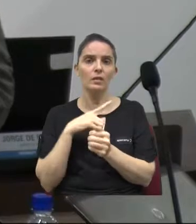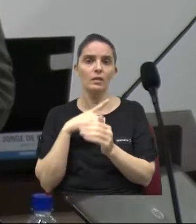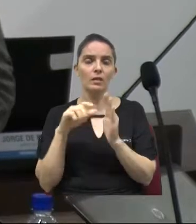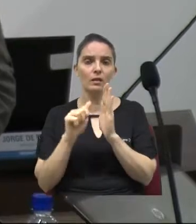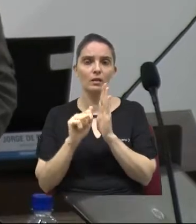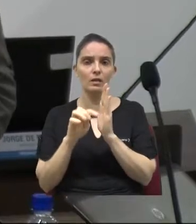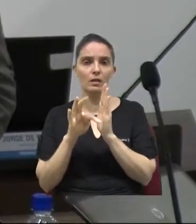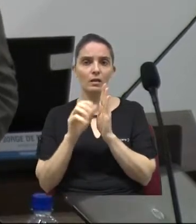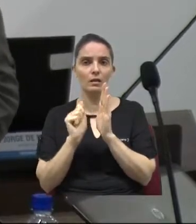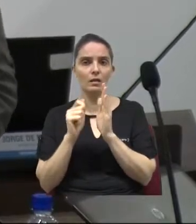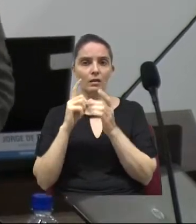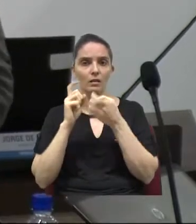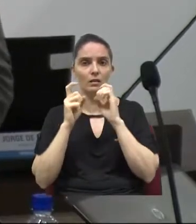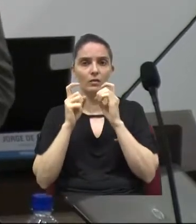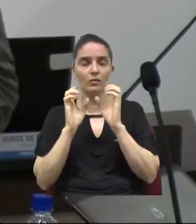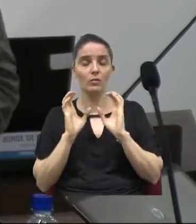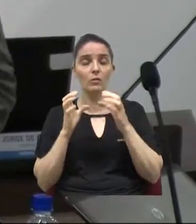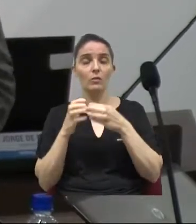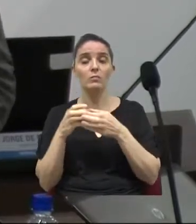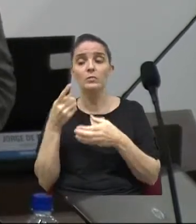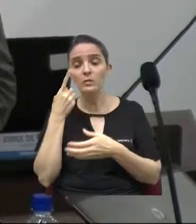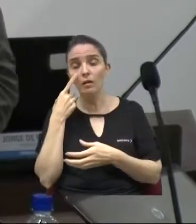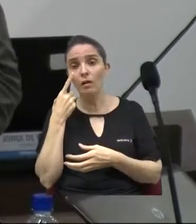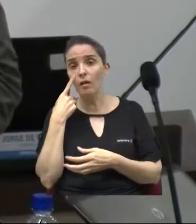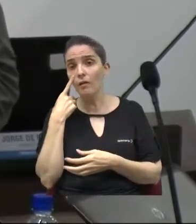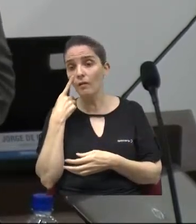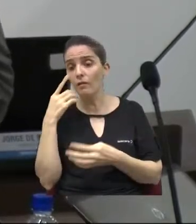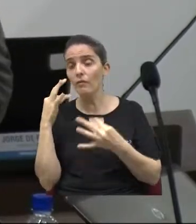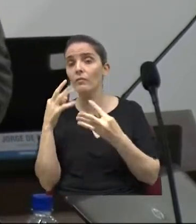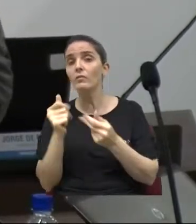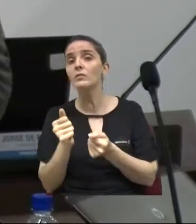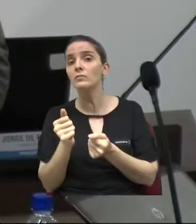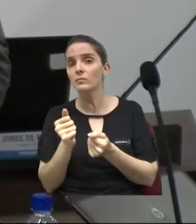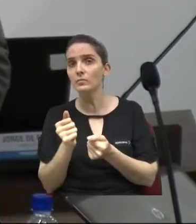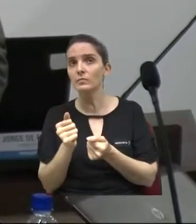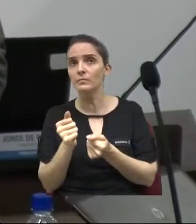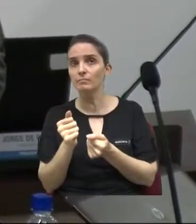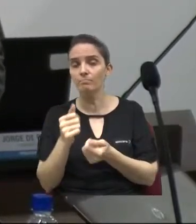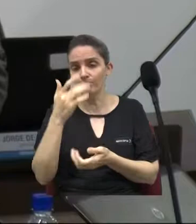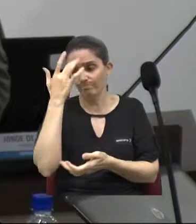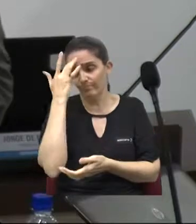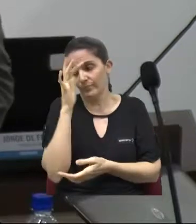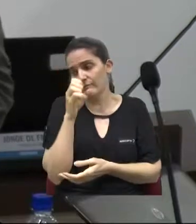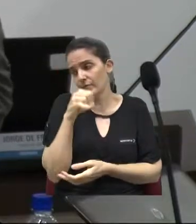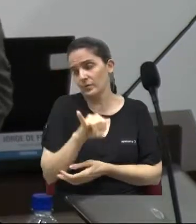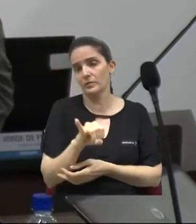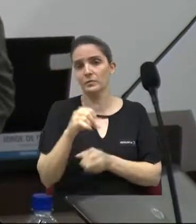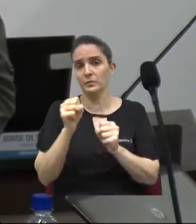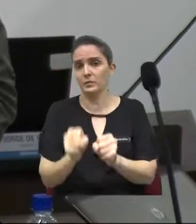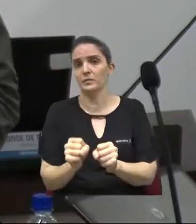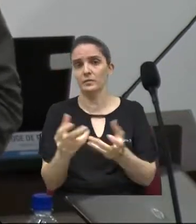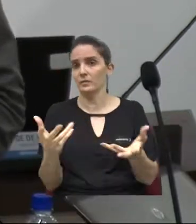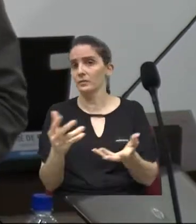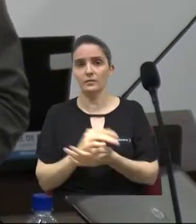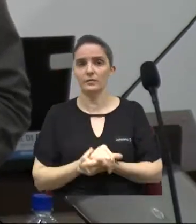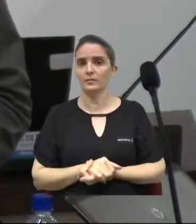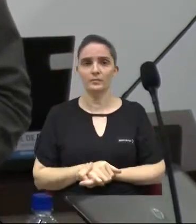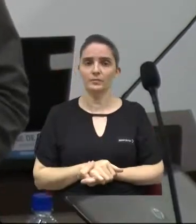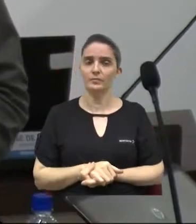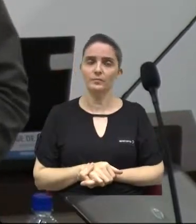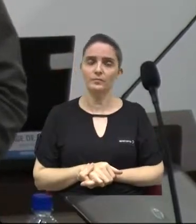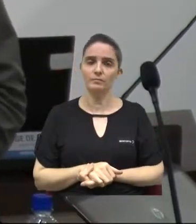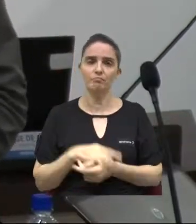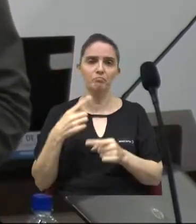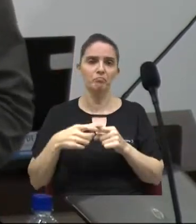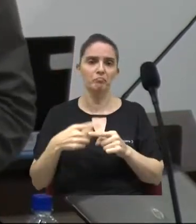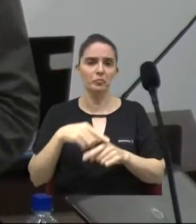reunião para que a comissão possa averiguar isso tudo, assegurar. Eu não sei se pode, porque o prefeito